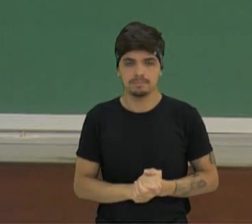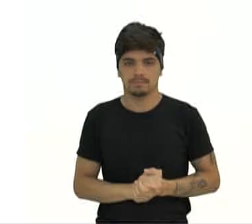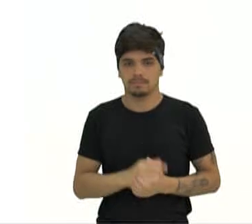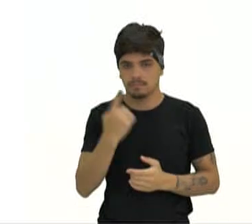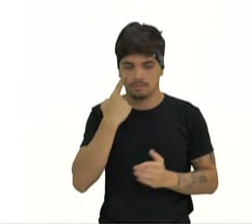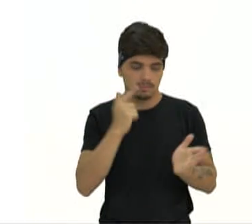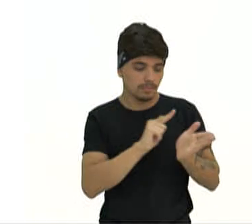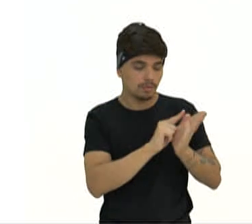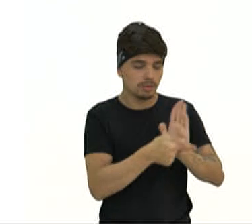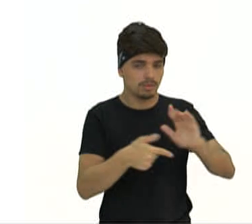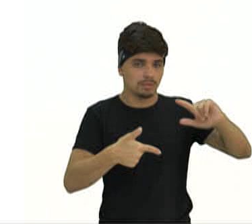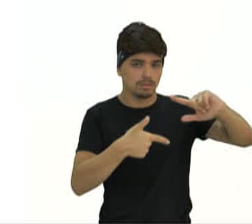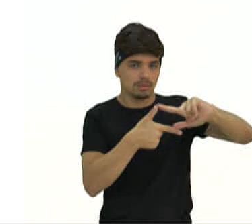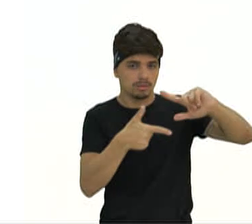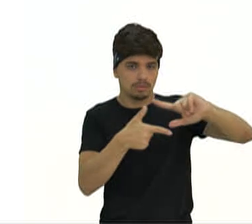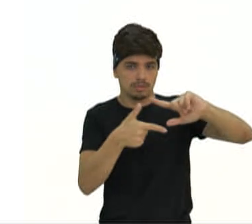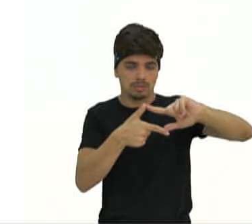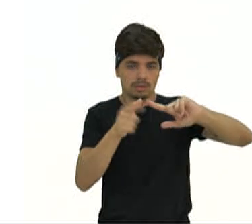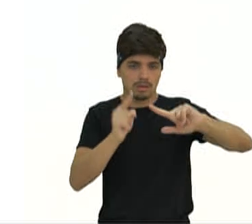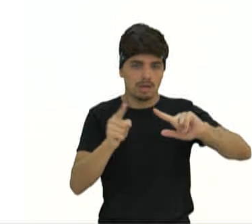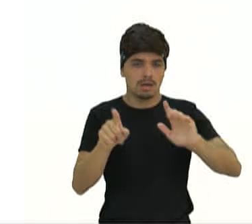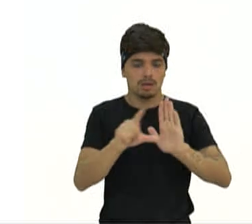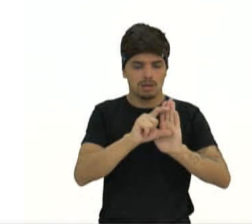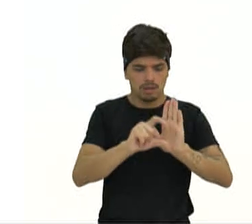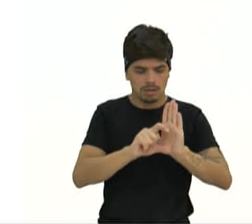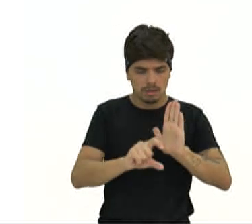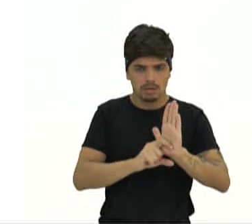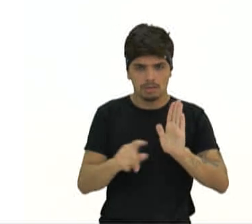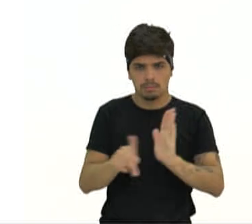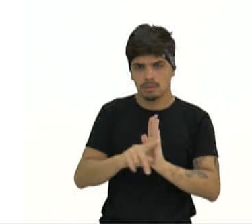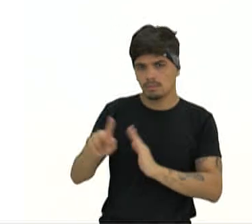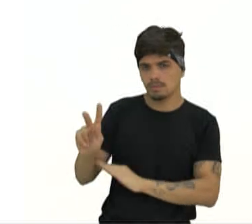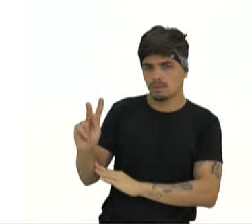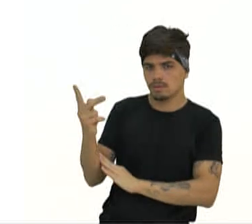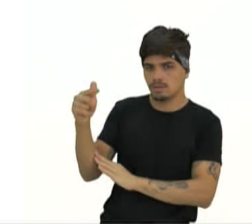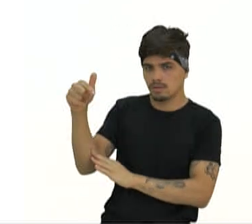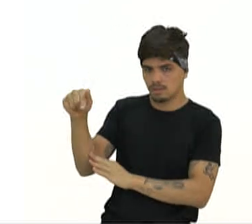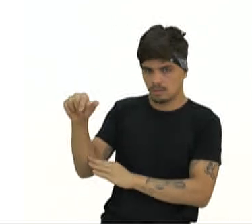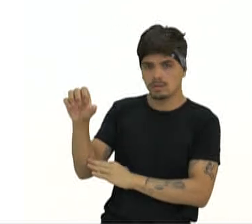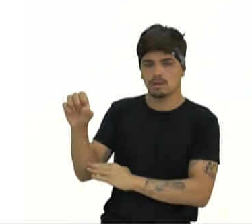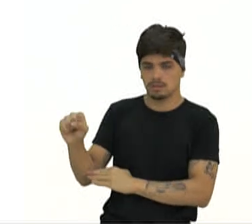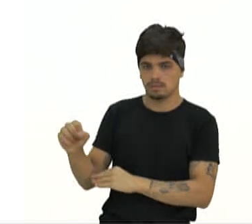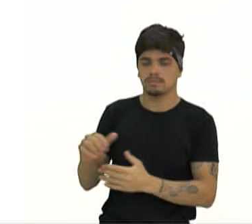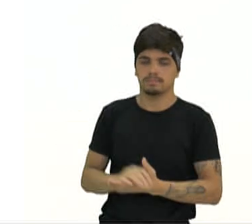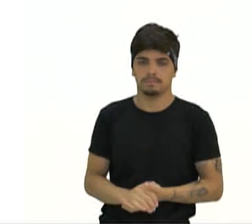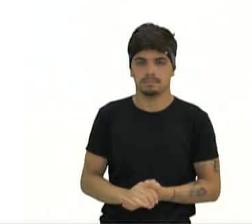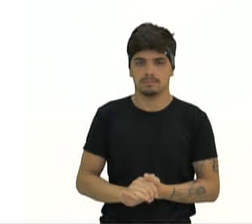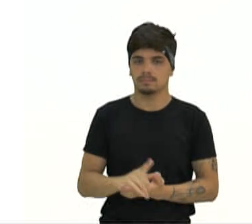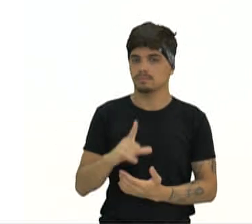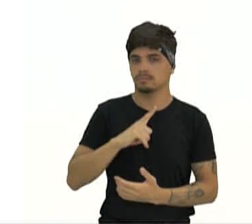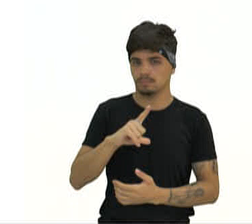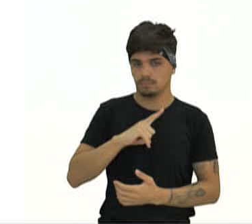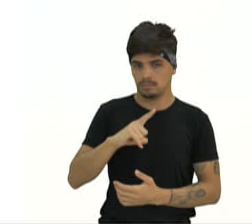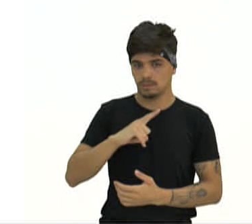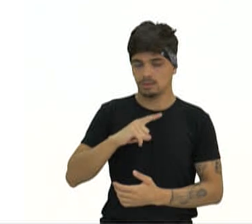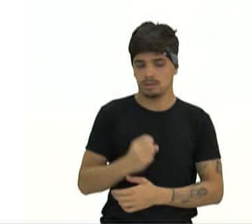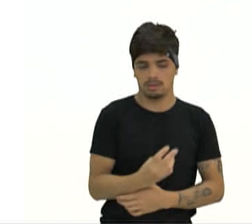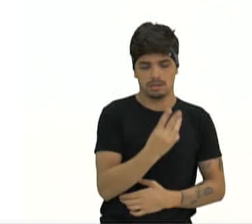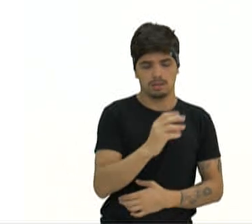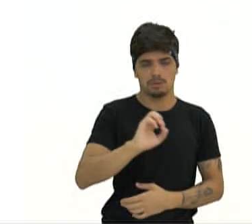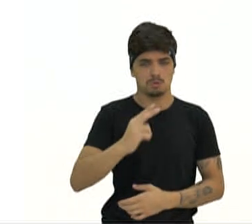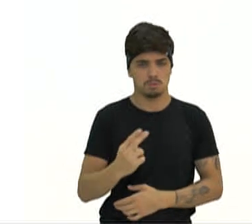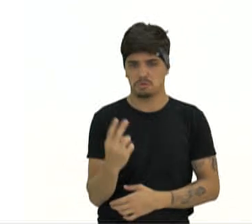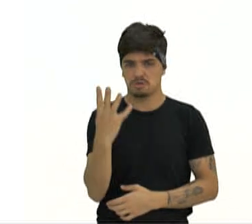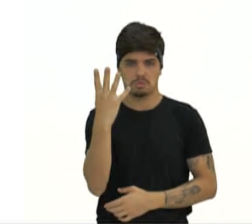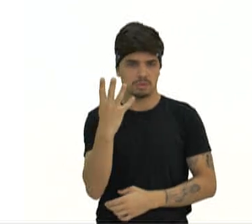e o gênero tirinha é um segmento ou fragmento de HQ que são as histórias em quadrinhos geralmente com três ou quatro